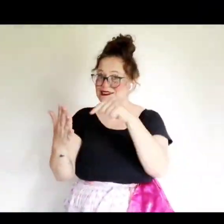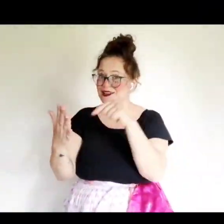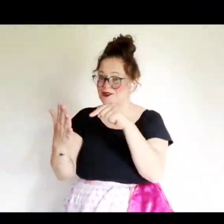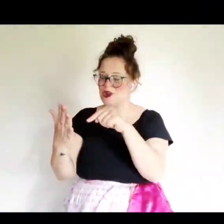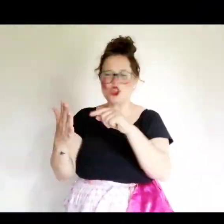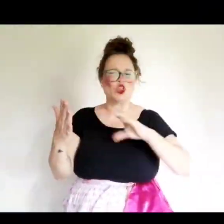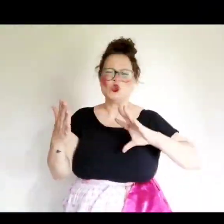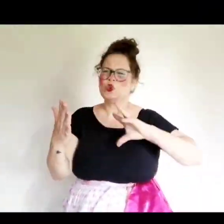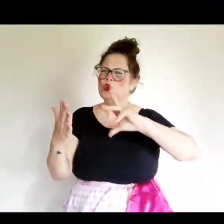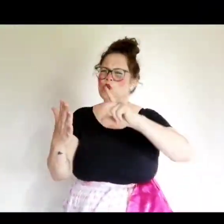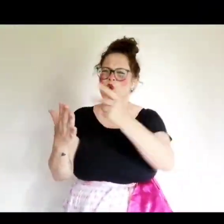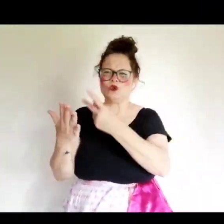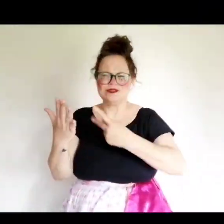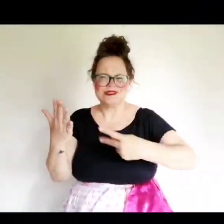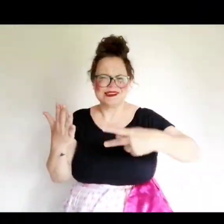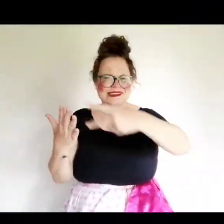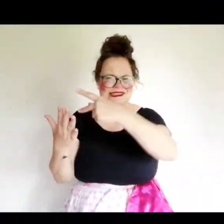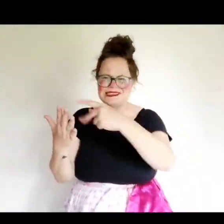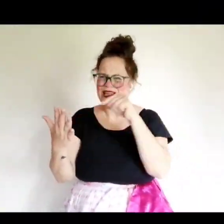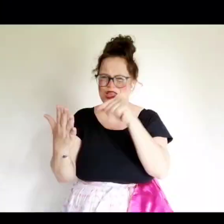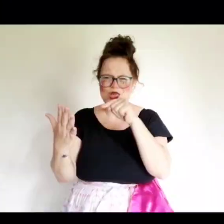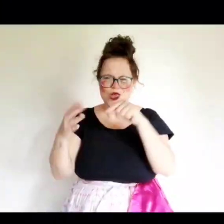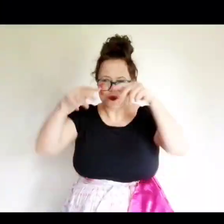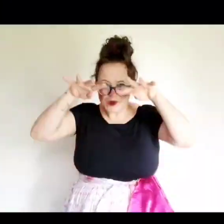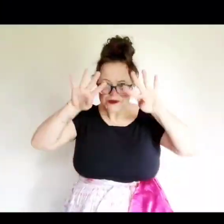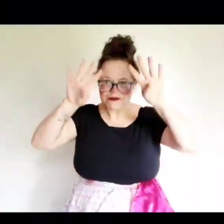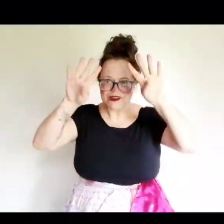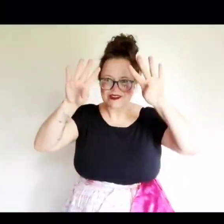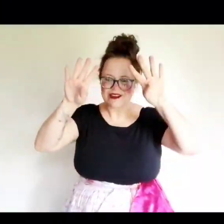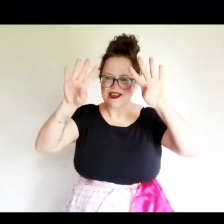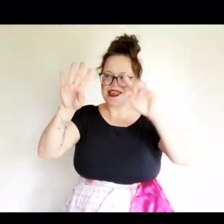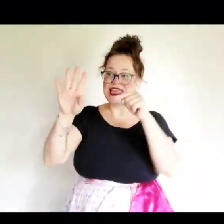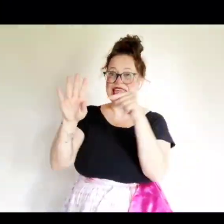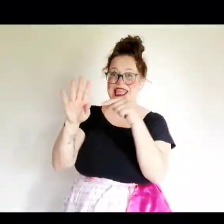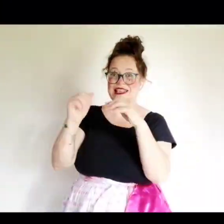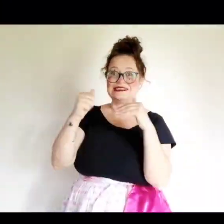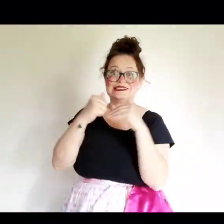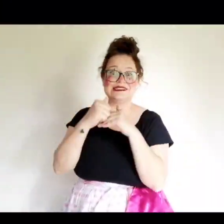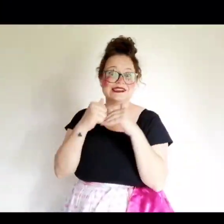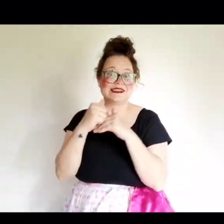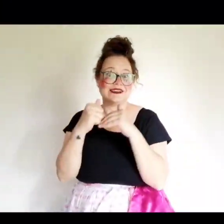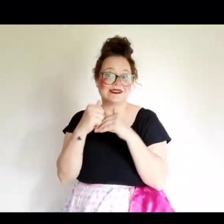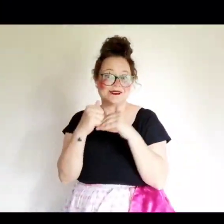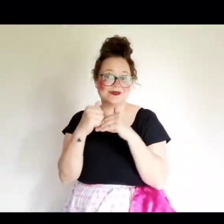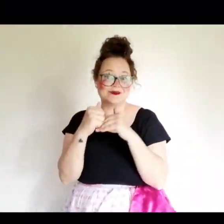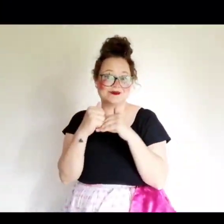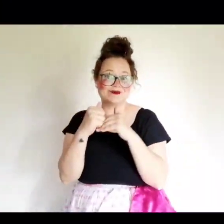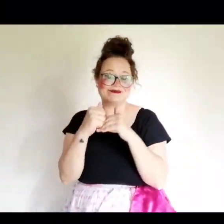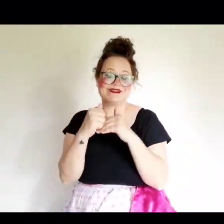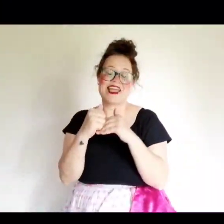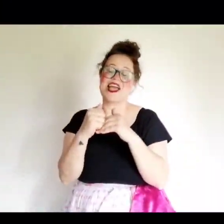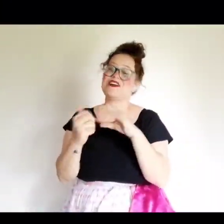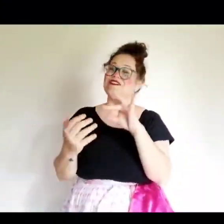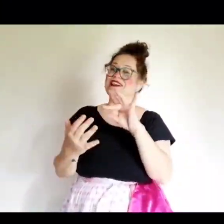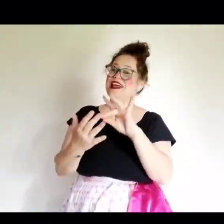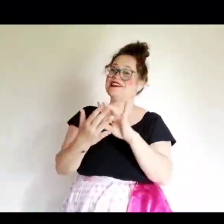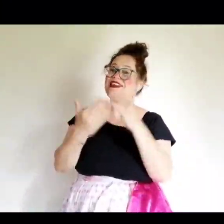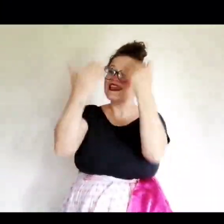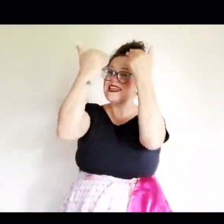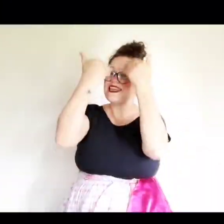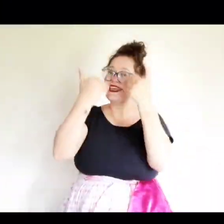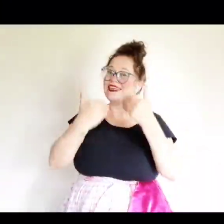desenho, todos os desenhos que eu fiz da boneca Emília, um segredo. Era